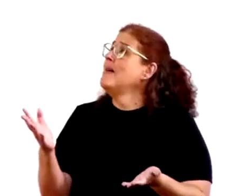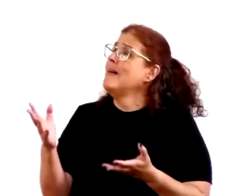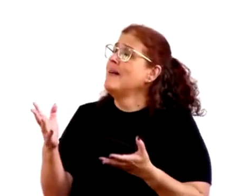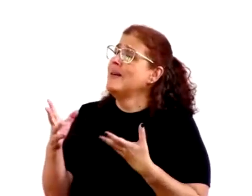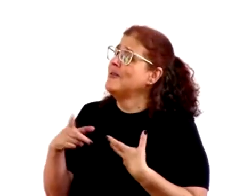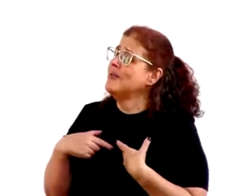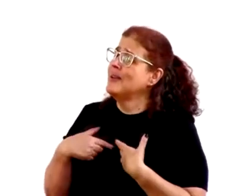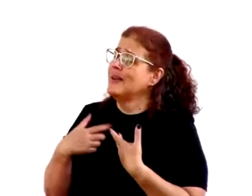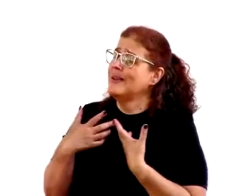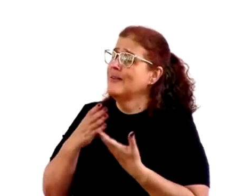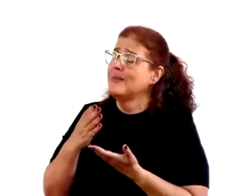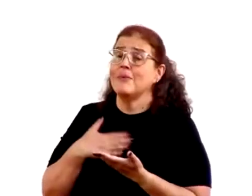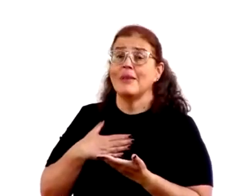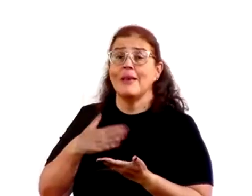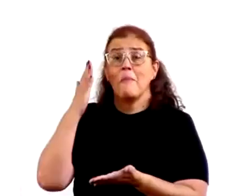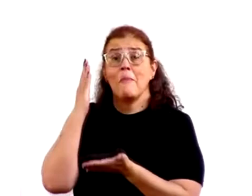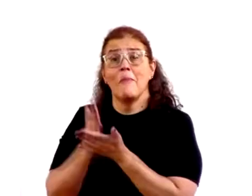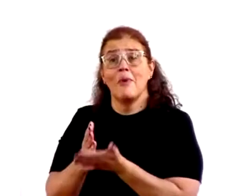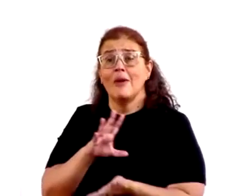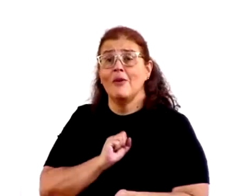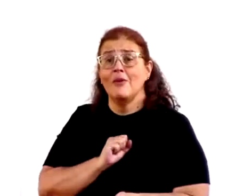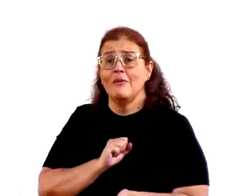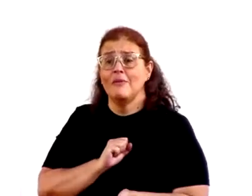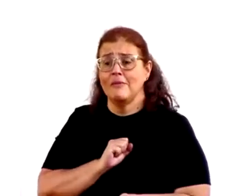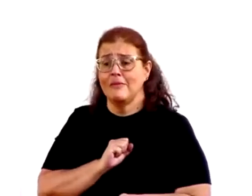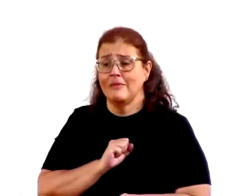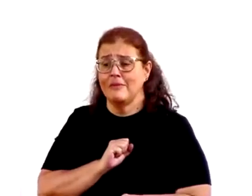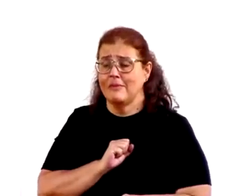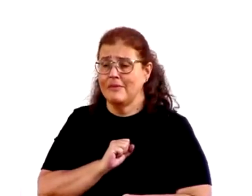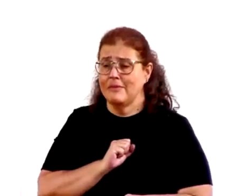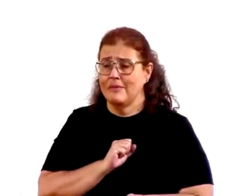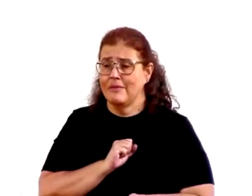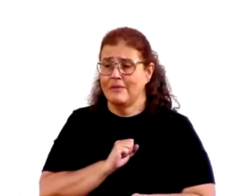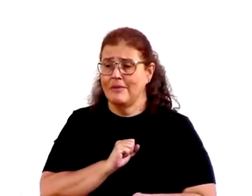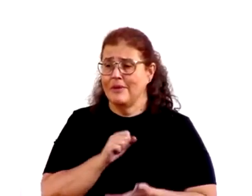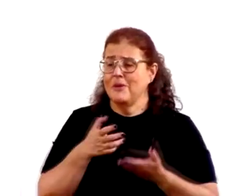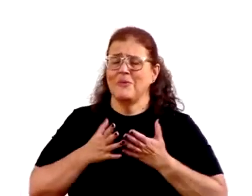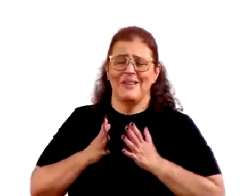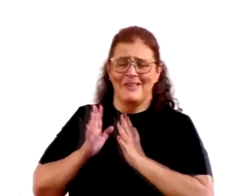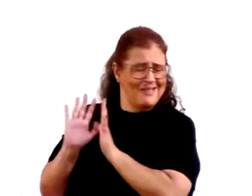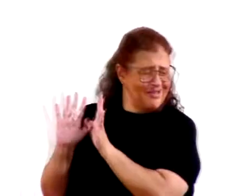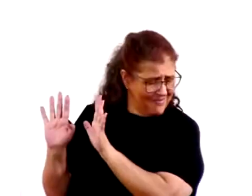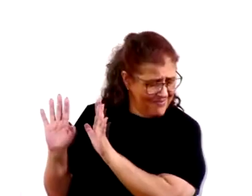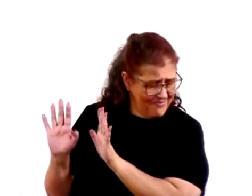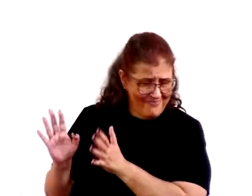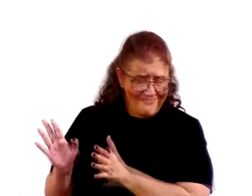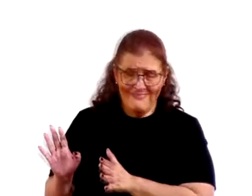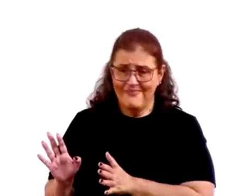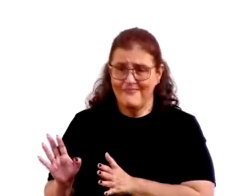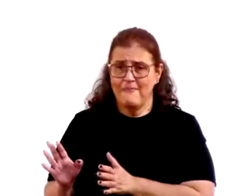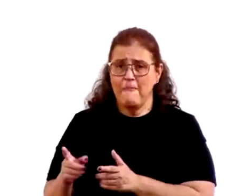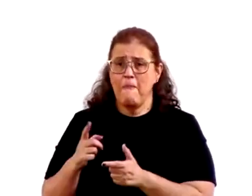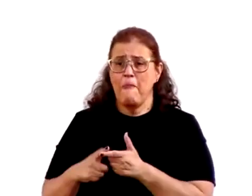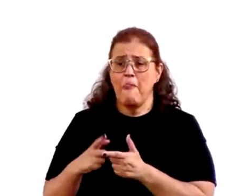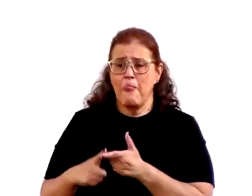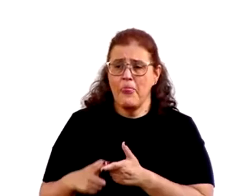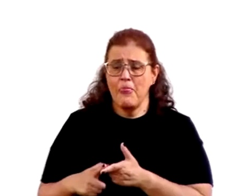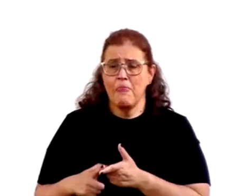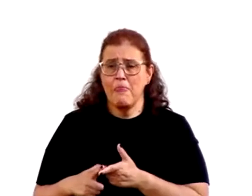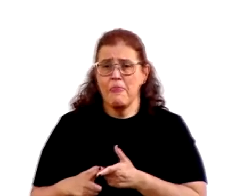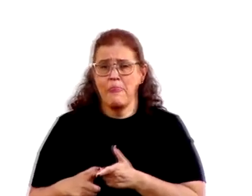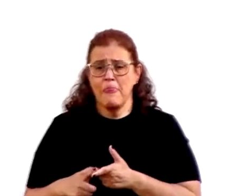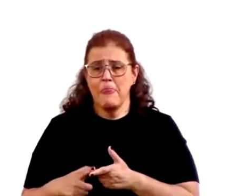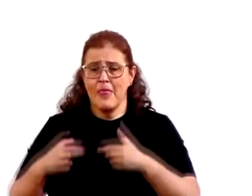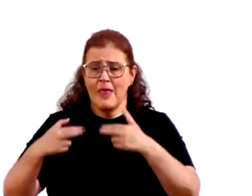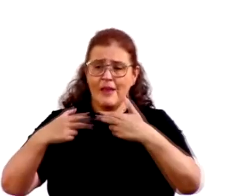de esperar? Por que eu duvido? Por que as certezas se vão? Por que os fatos